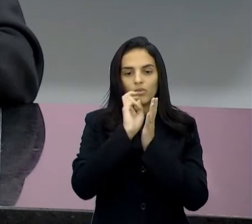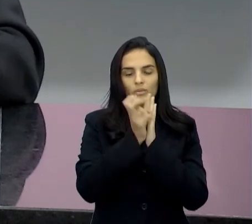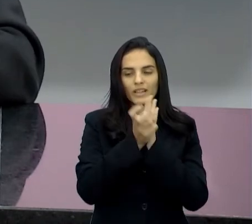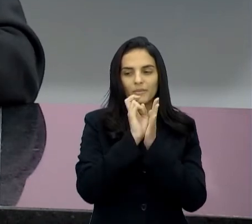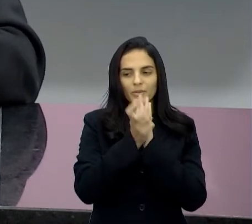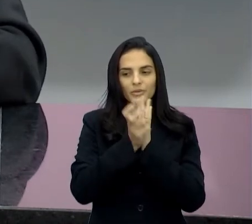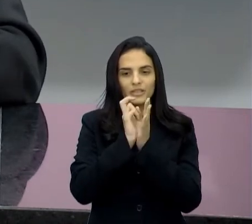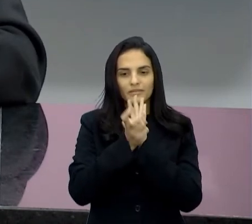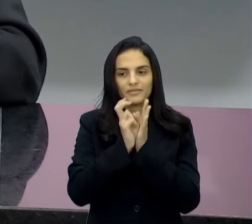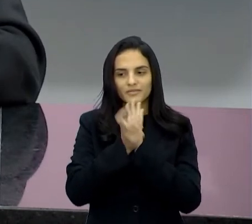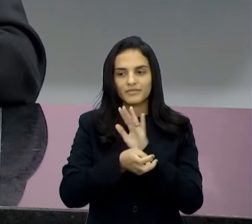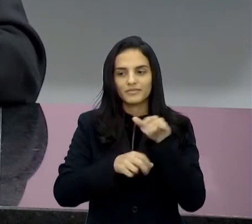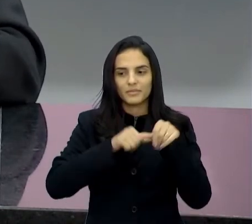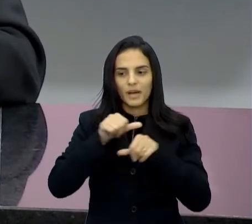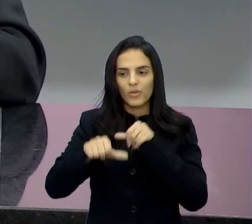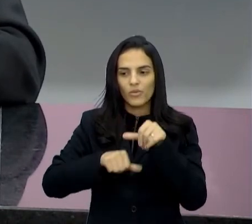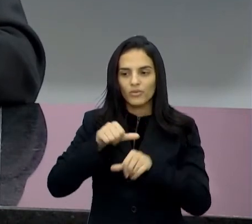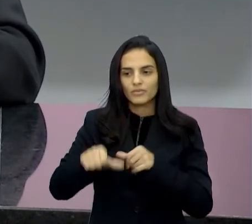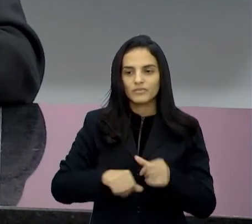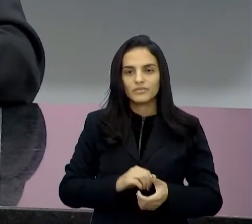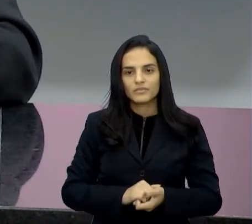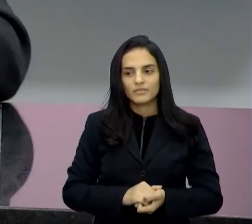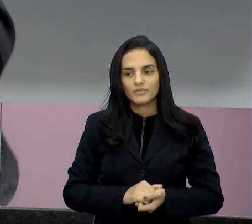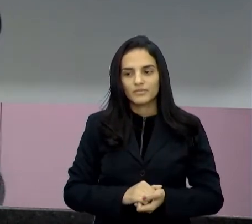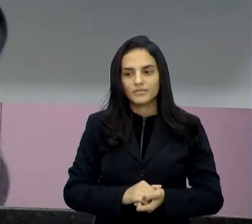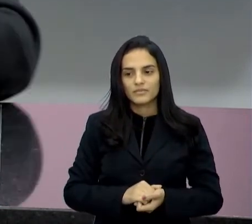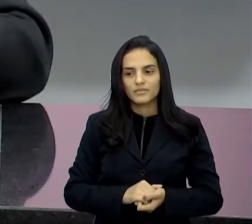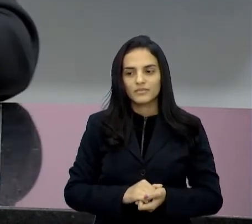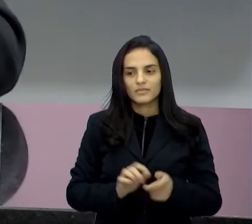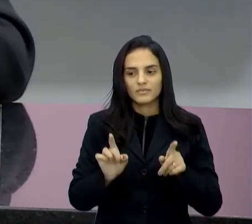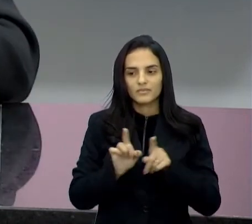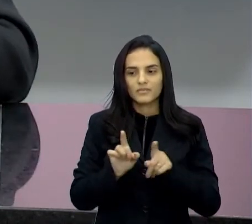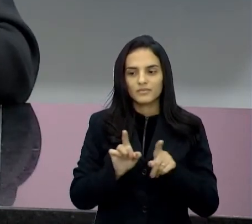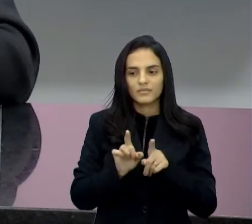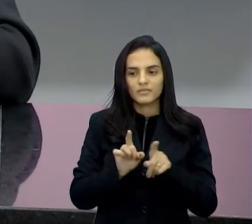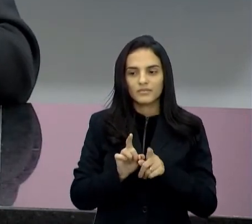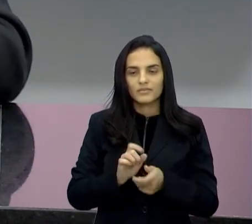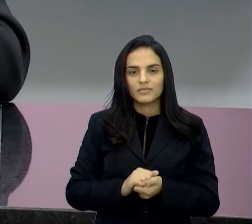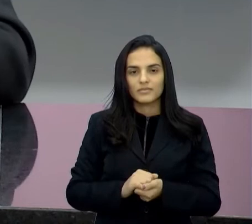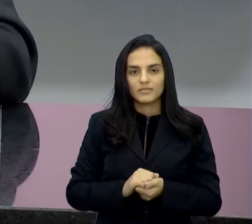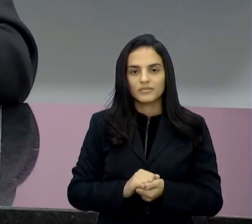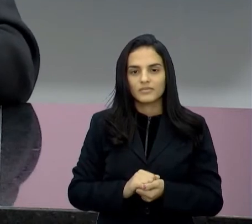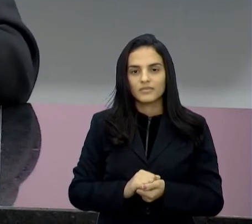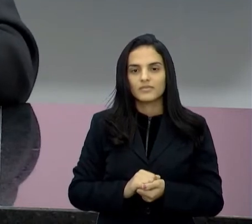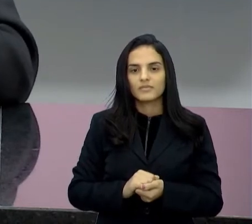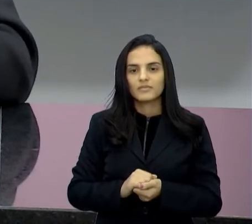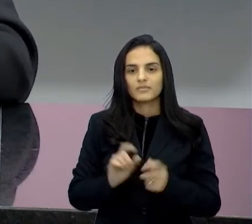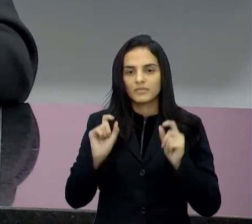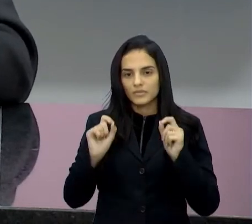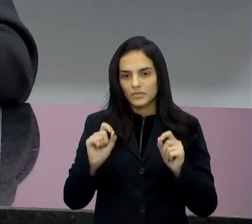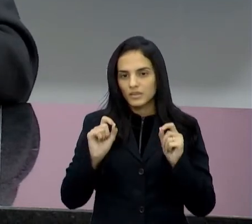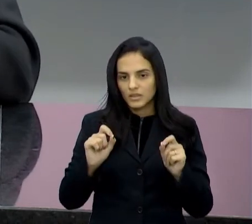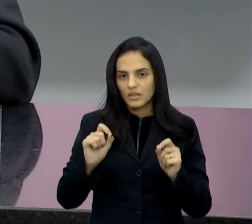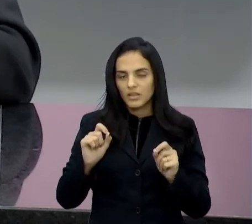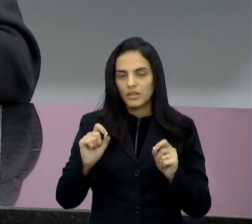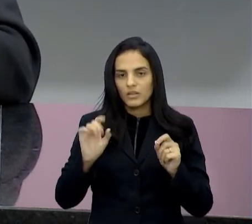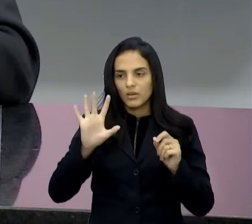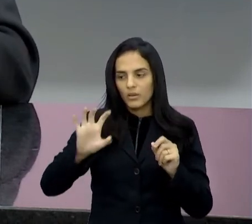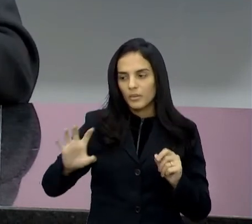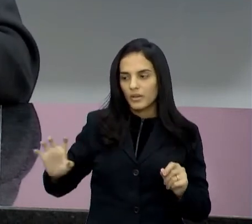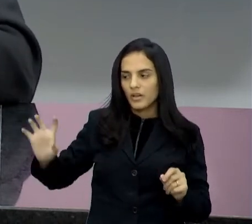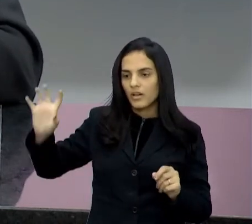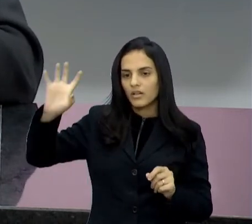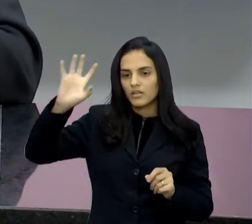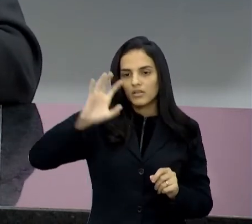se transformando por conta do choque, né, que a gente teve com os europeus. E